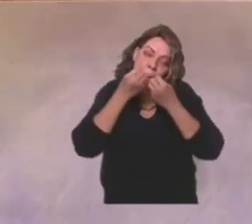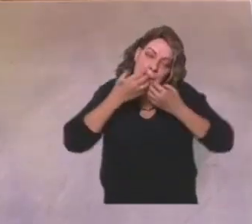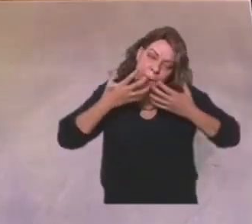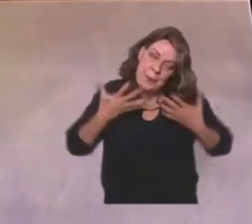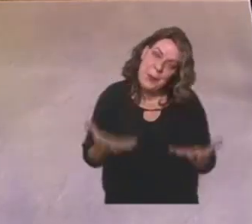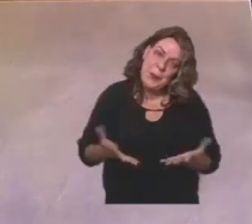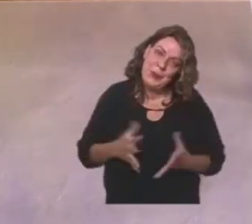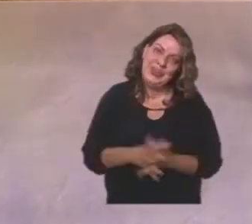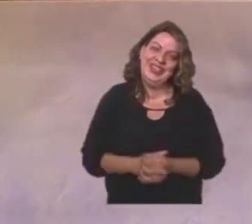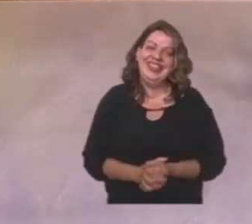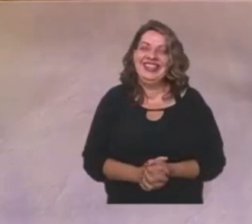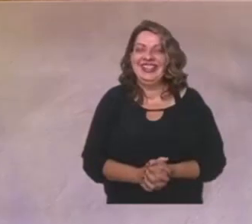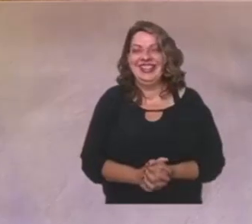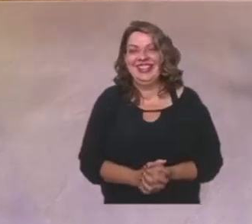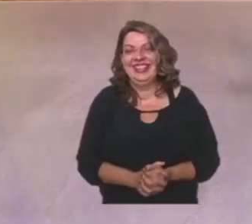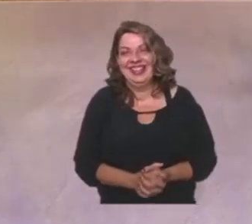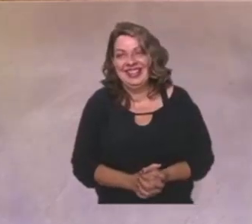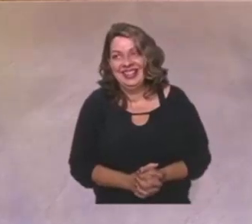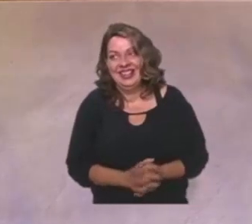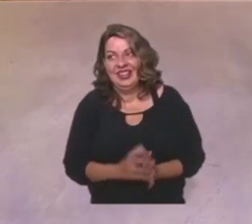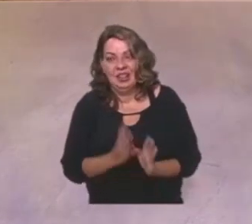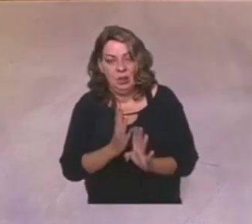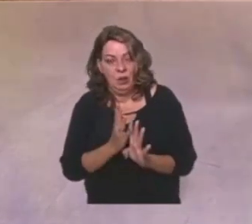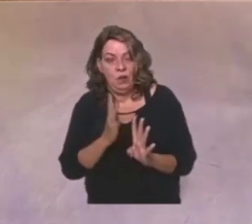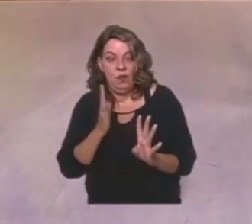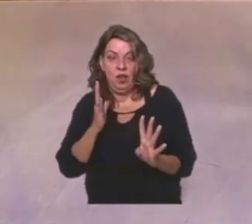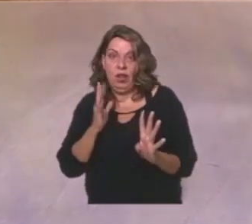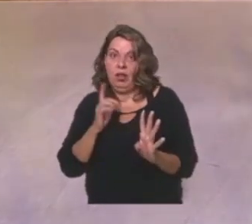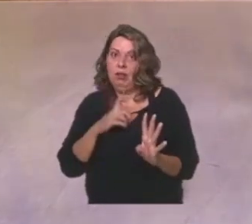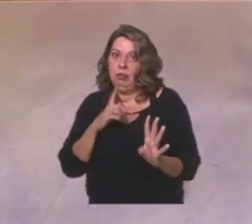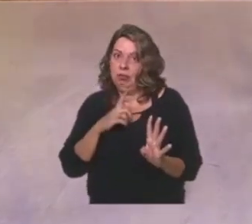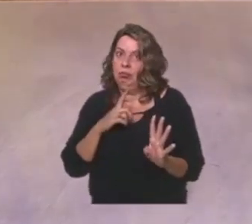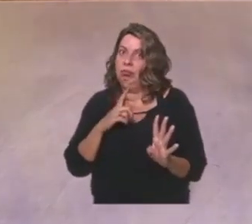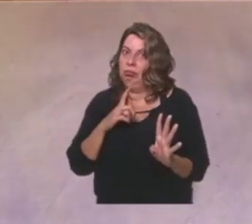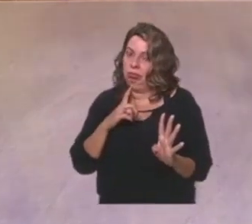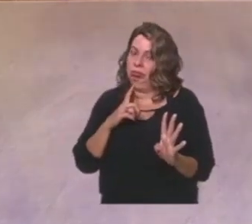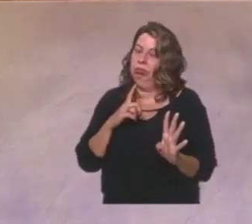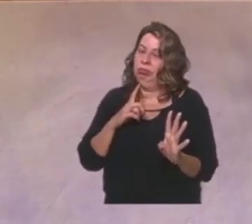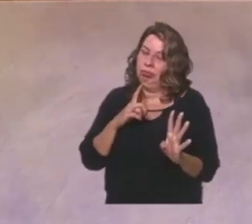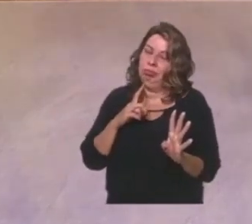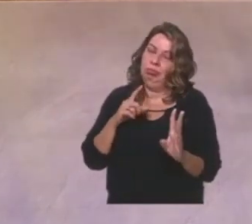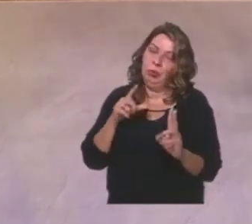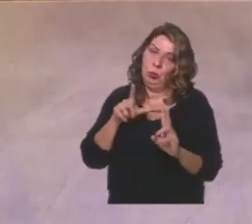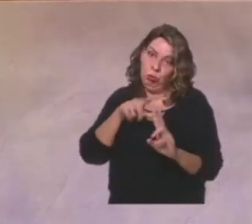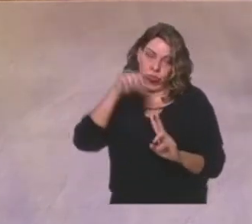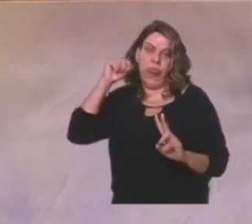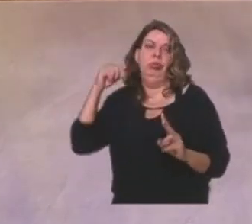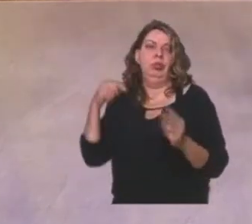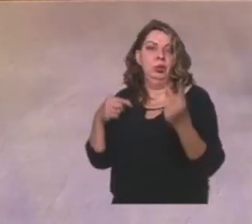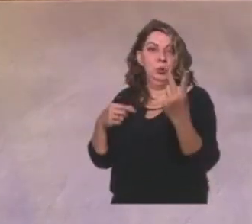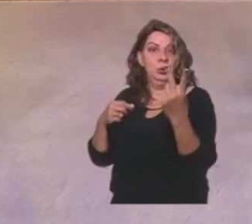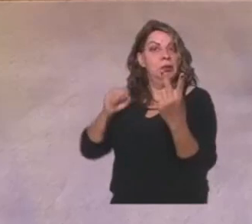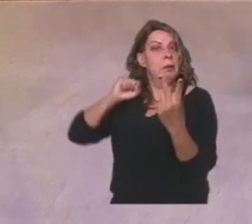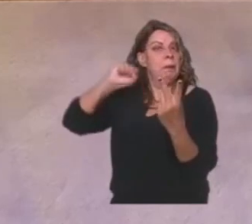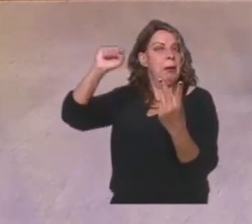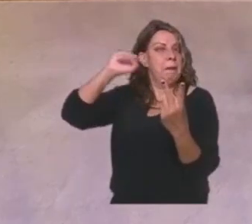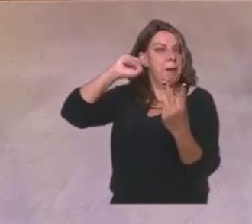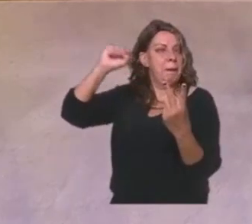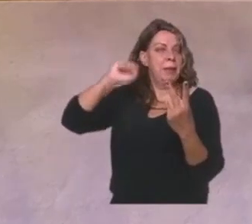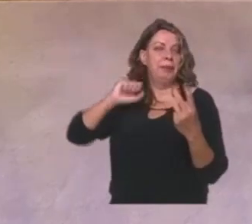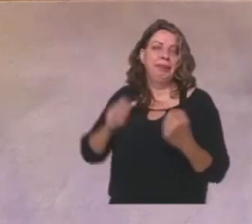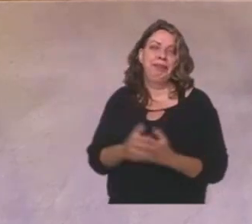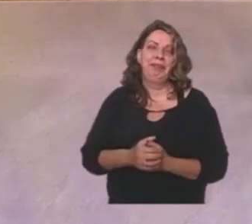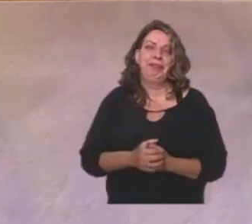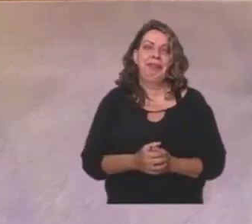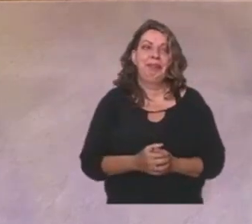demais, viu? Você vê que a fila tava grande, podiam ser mais contemplados. Então, ó, comemorem, porque eu vou te falar,